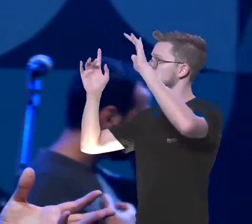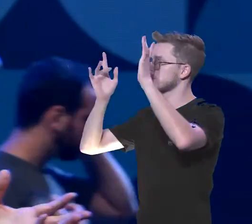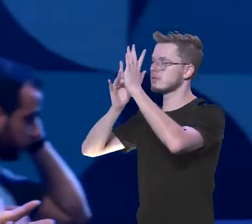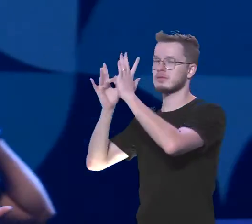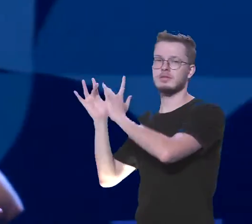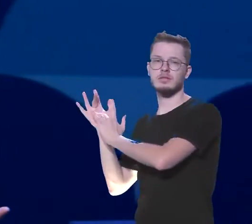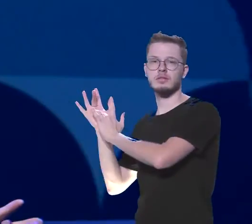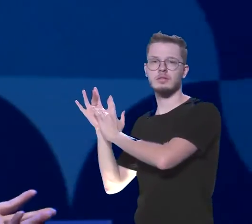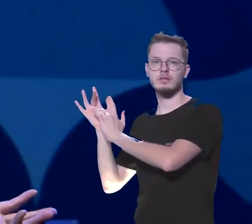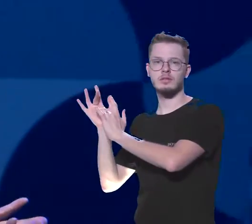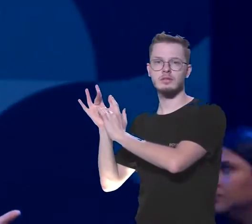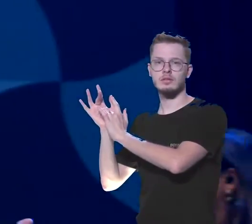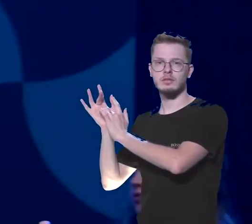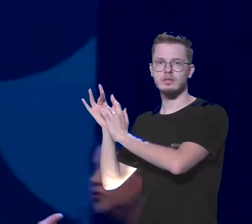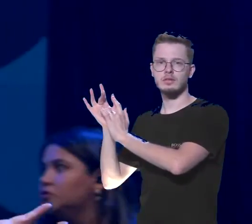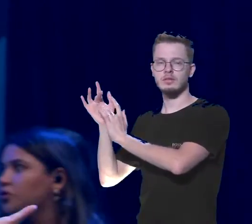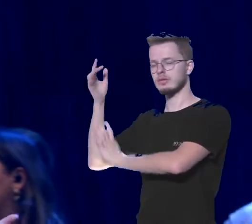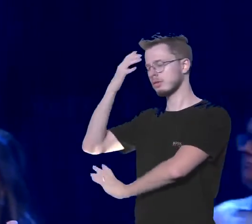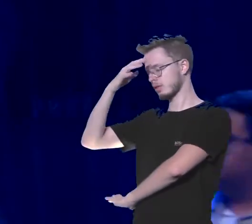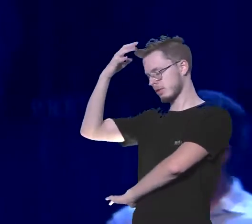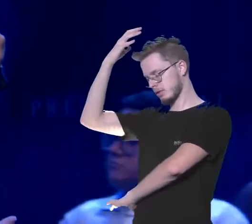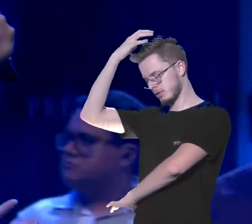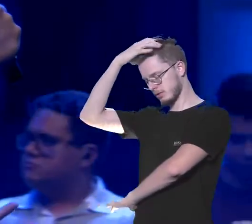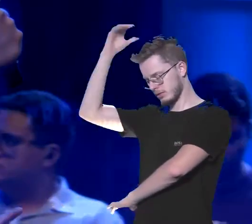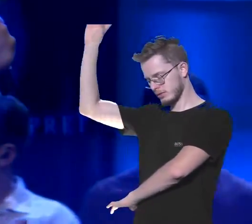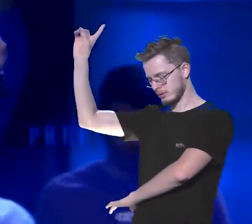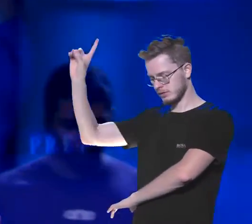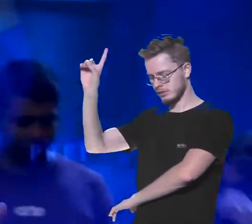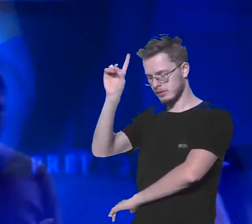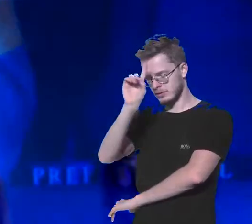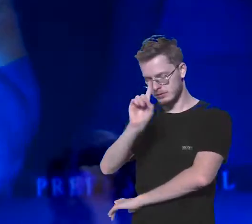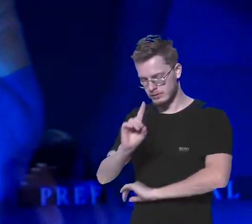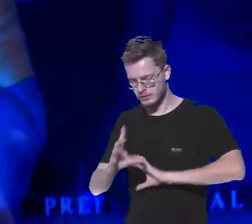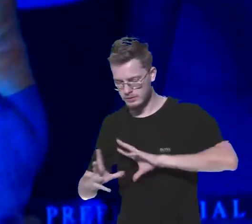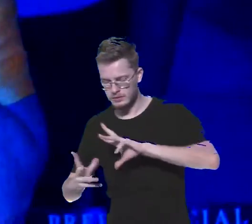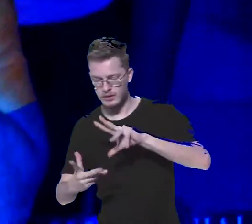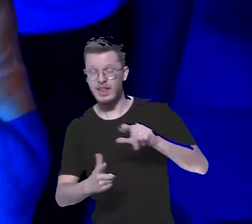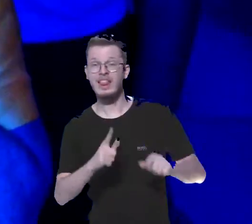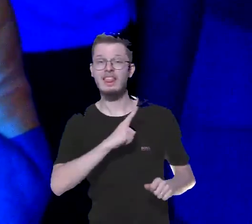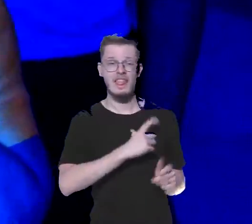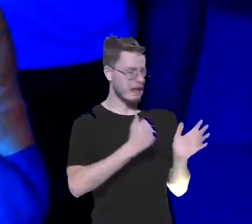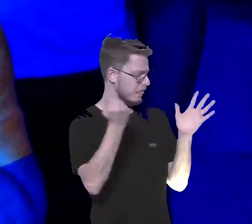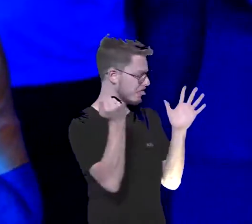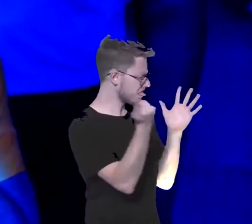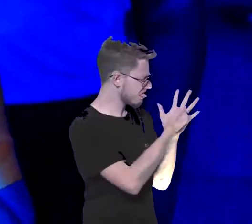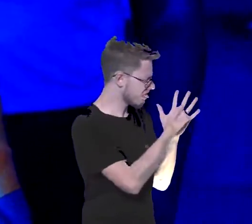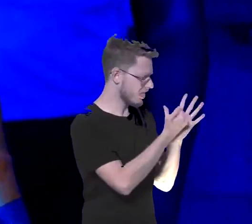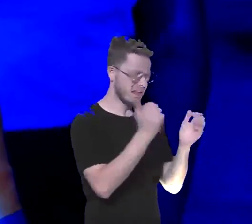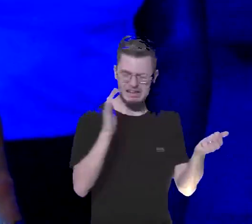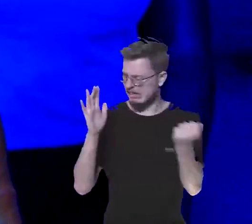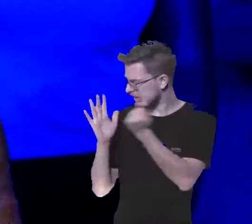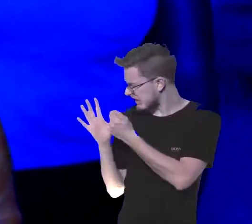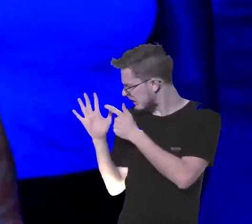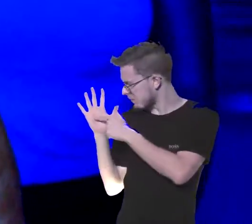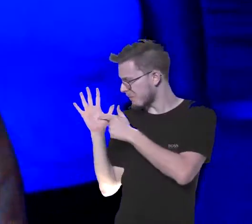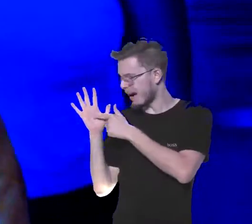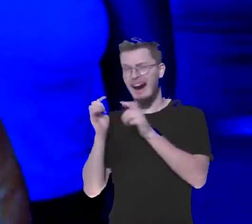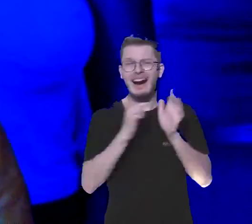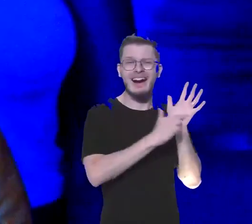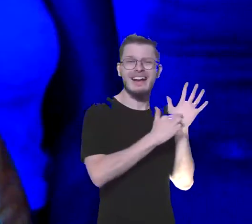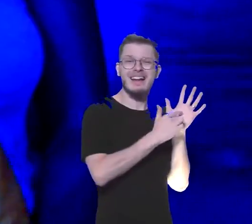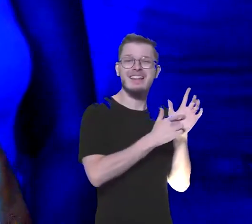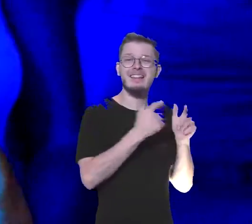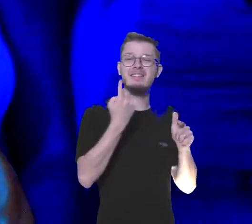O Rei, o Deus que desceu ao mundo, Ele tem feridas nas mãos, porque Colossenses capítulo 2, versículo 14,